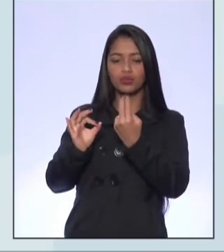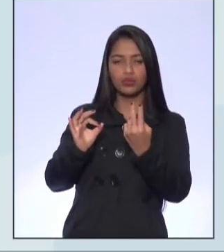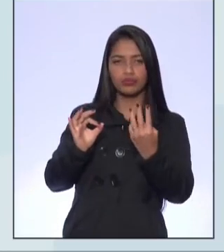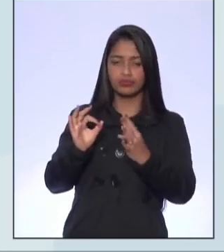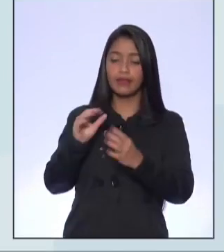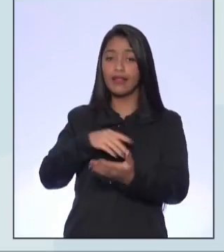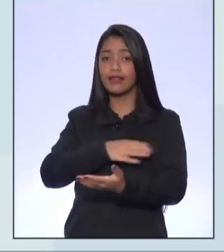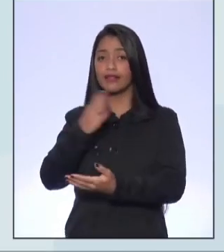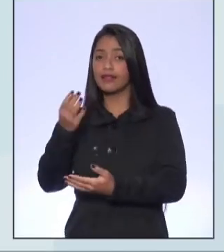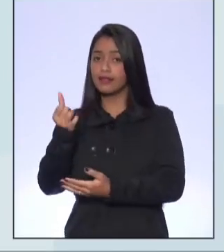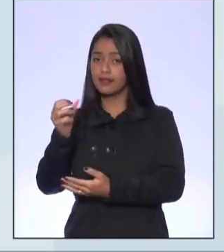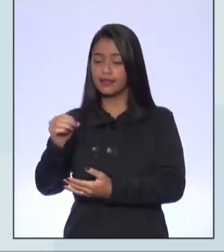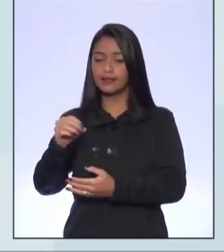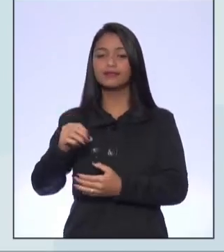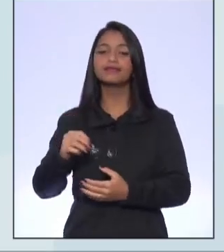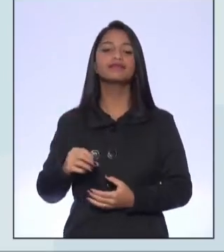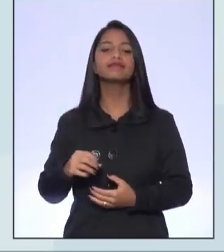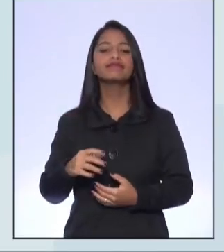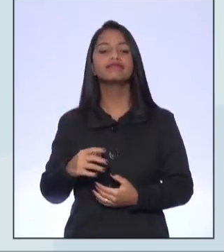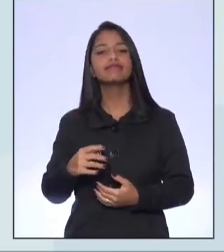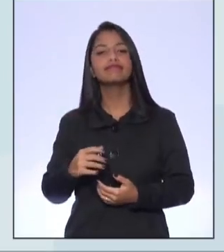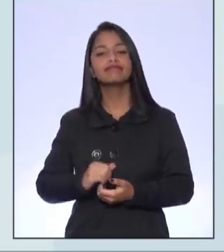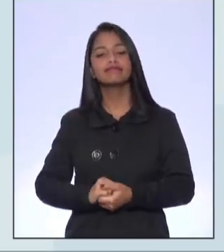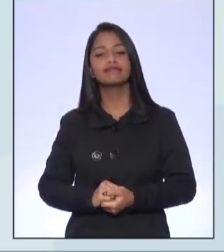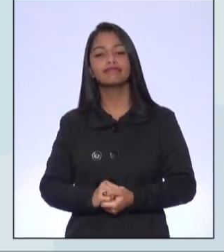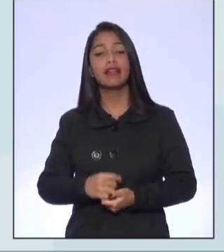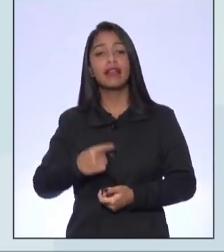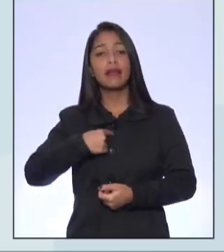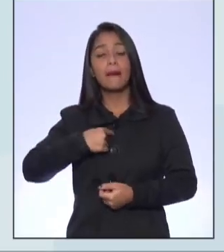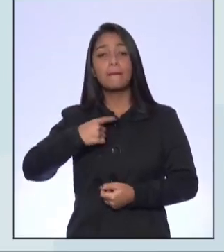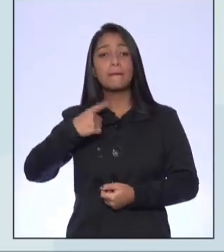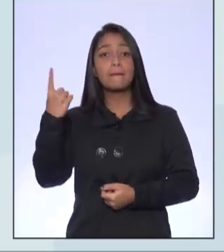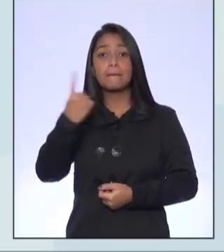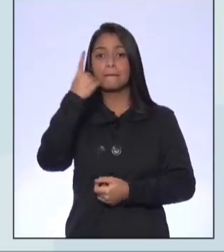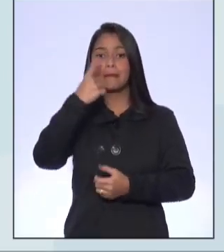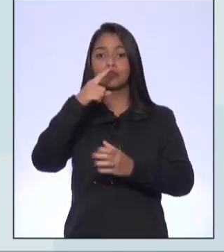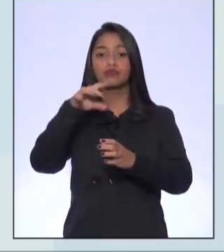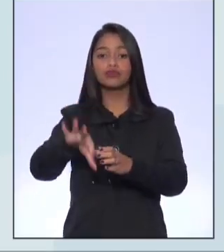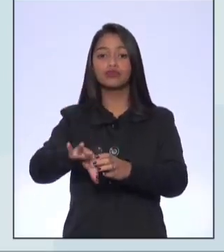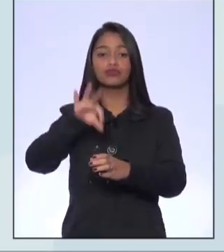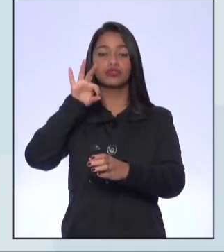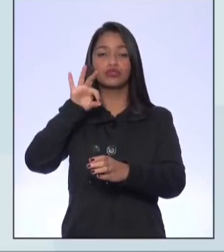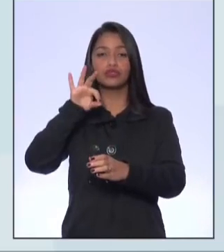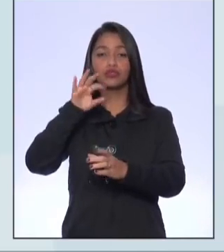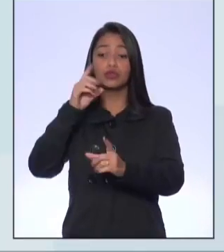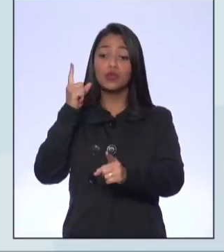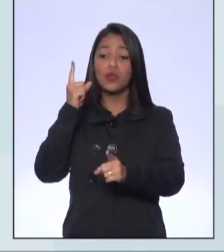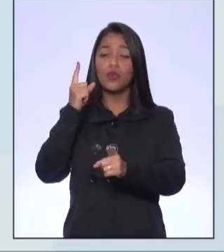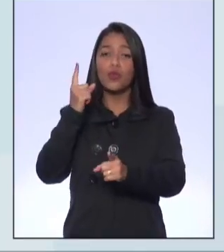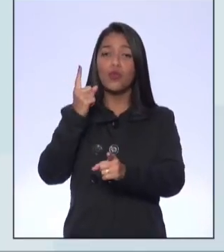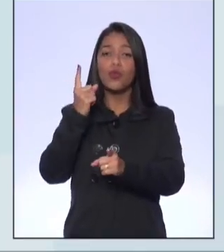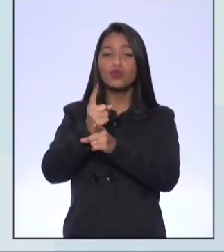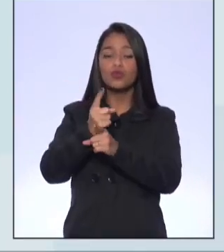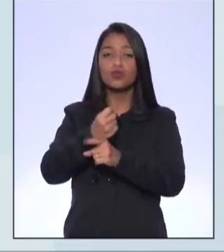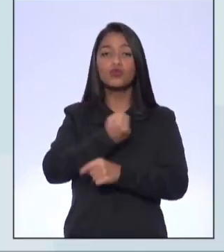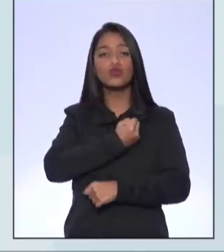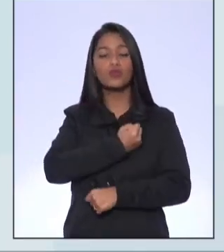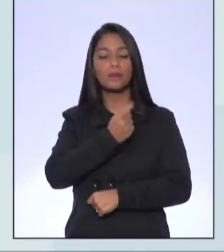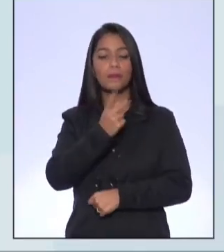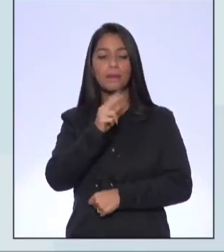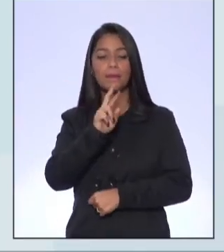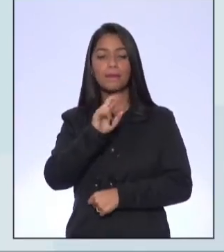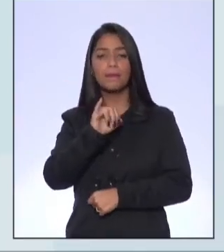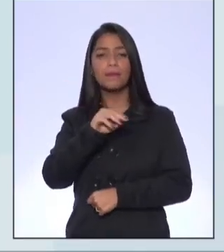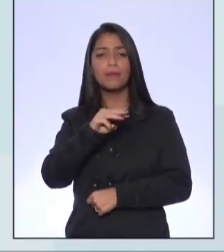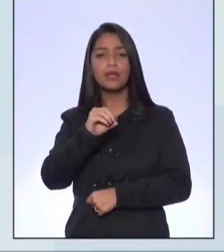chance, aproximadamente, de, no primeiro sorteio, ser escolhido um número primo? O que que eu quero que vocês escrevam